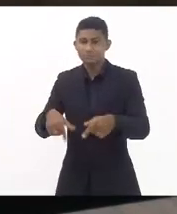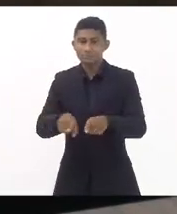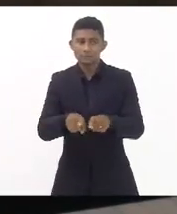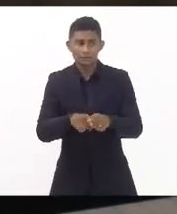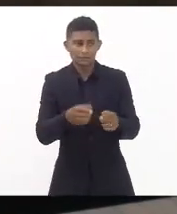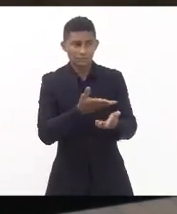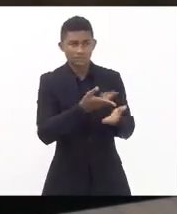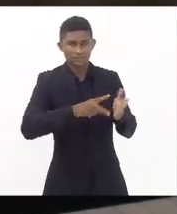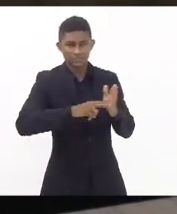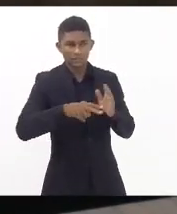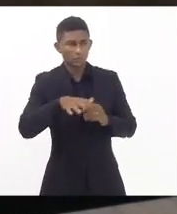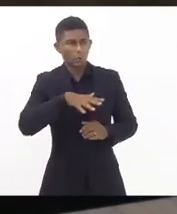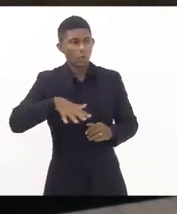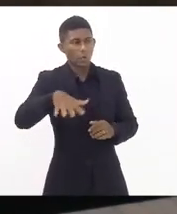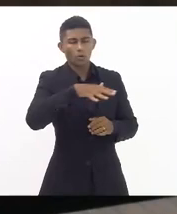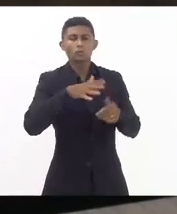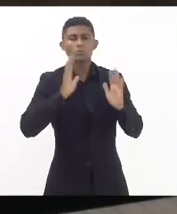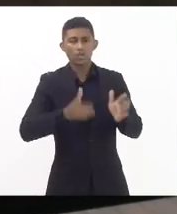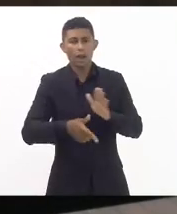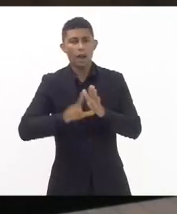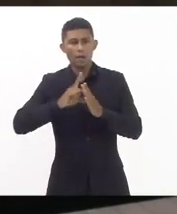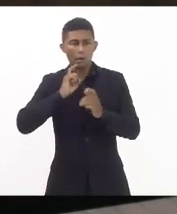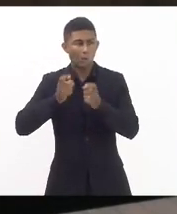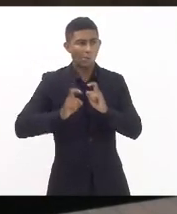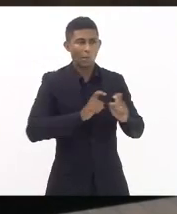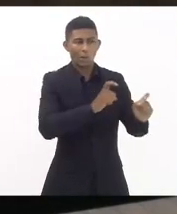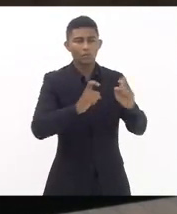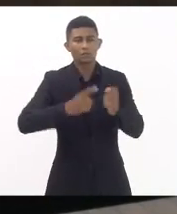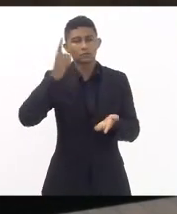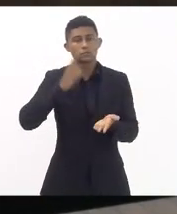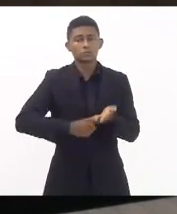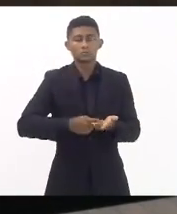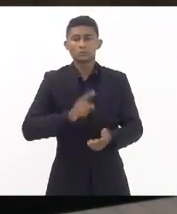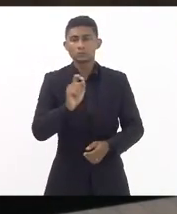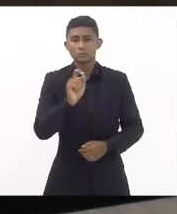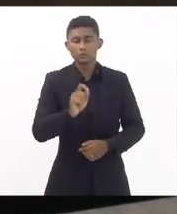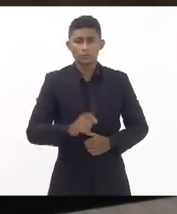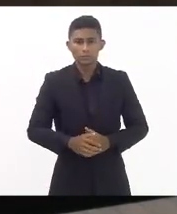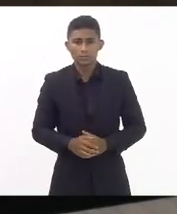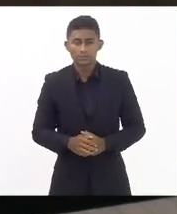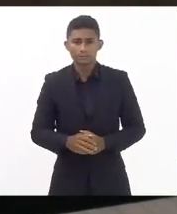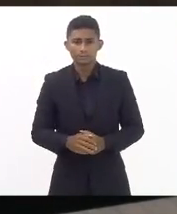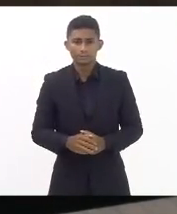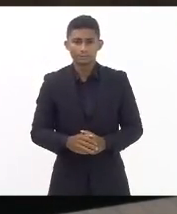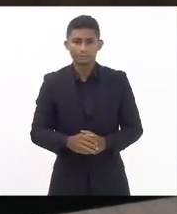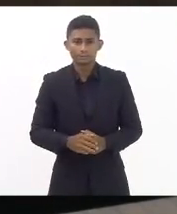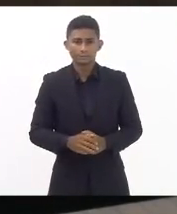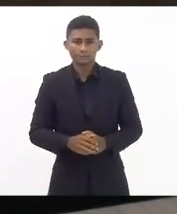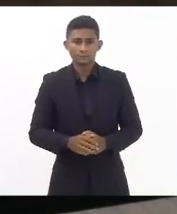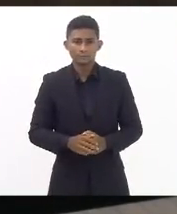próprio sindicato, fora acordado, senhor presidente,